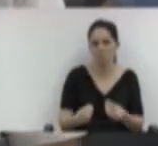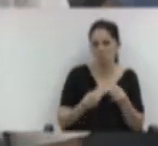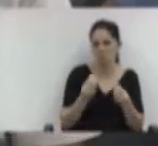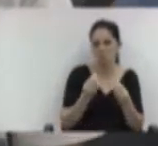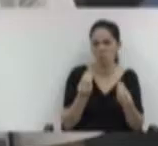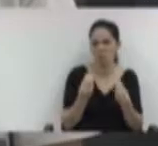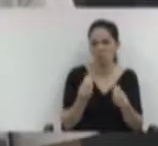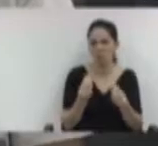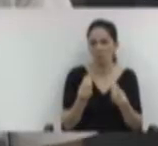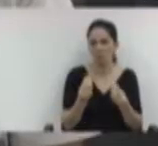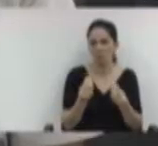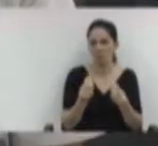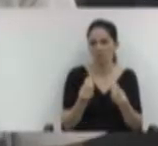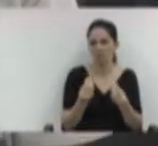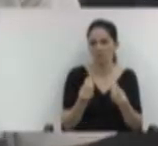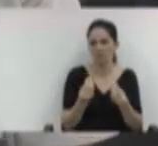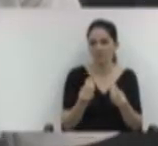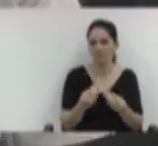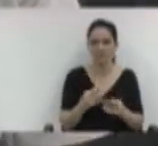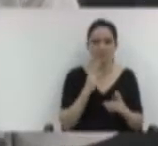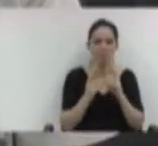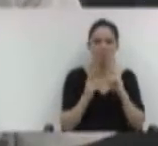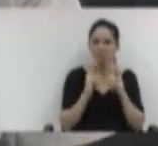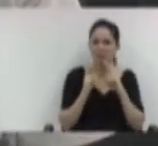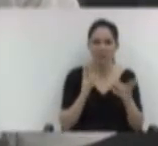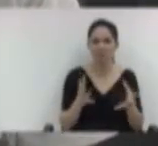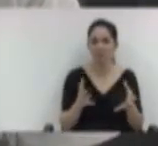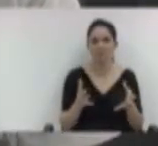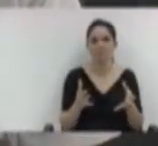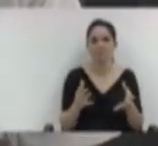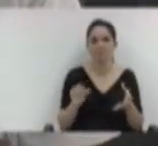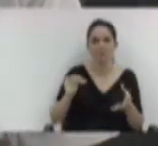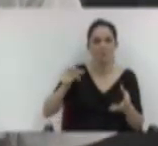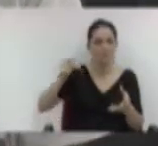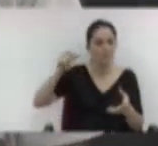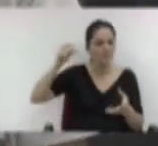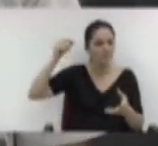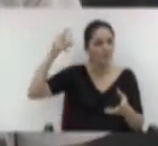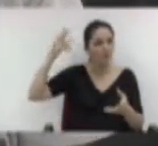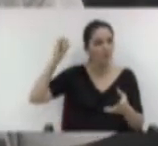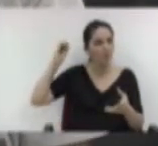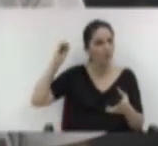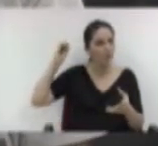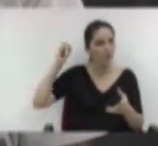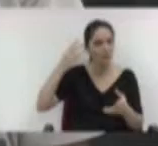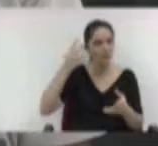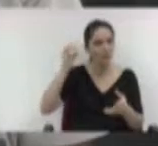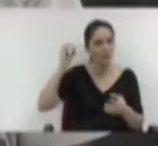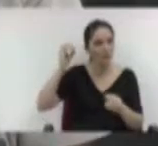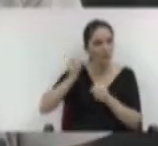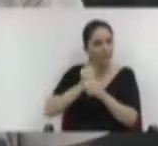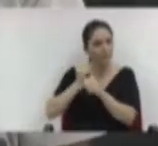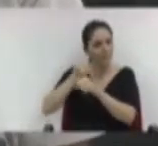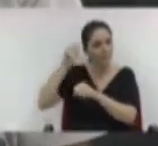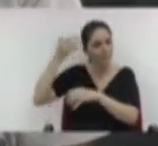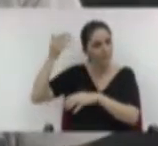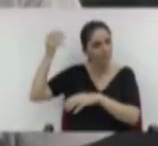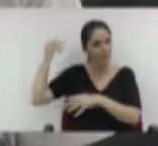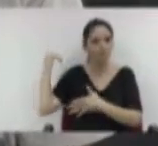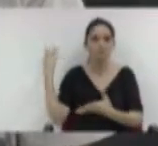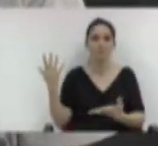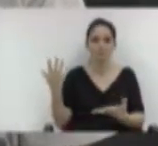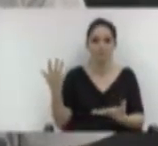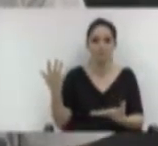obra dessa necessidade que teria que... Isso aí teria que ser feito há 30, 40 anos atrás, para não acontecer as enchentes do Lemão